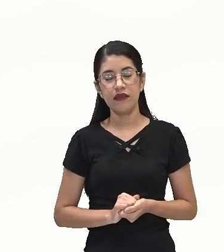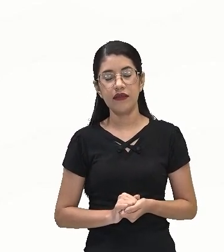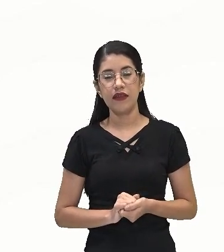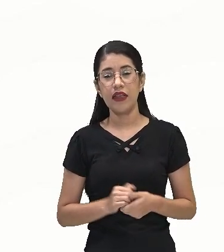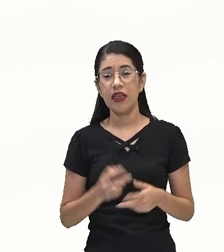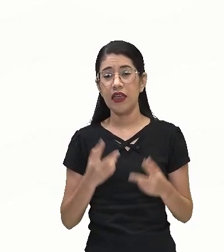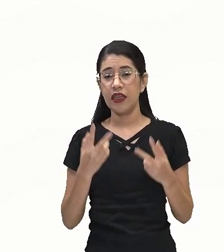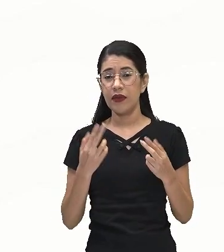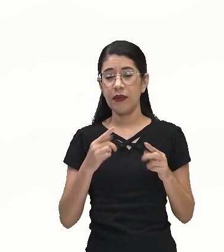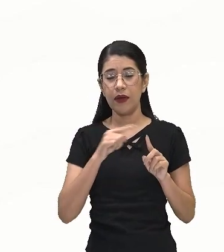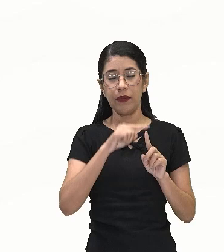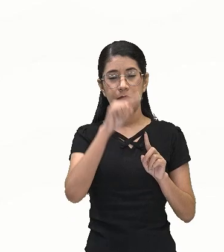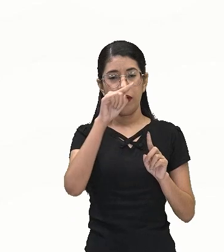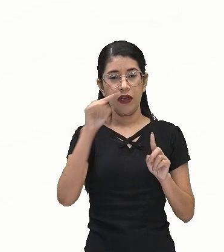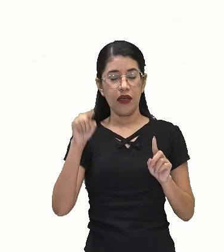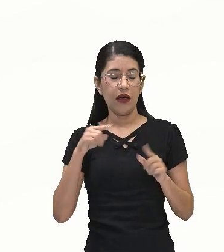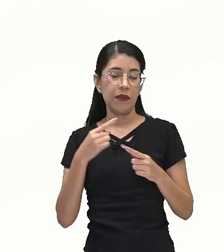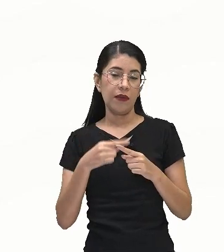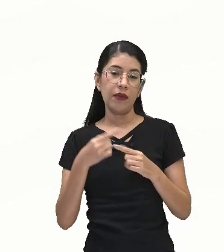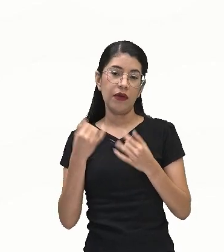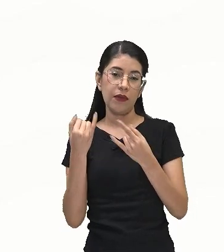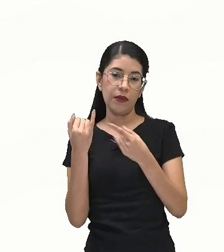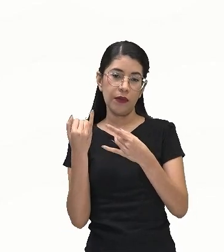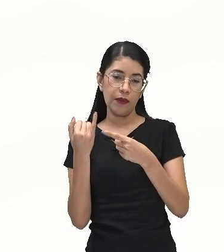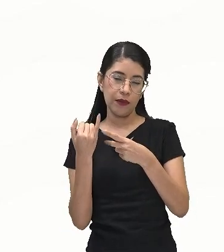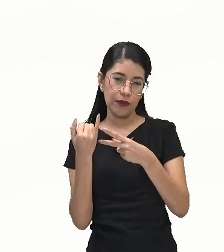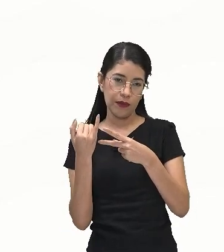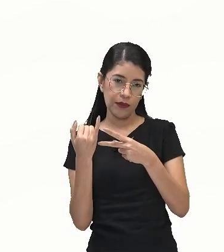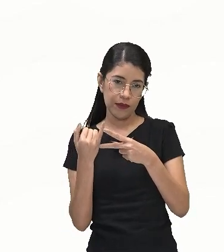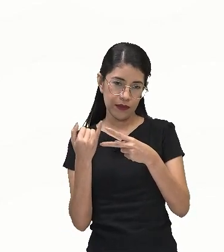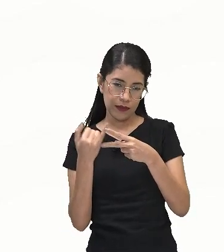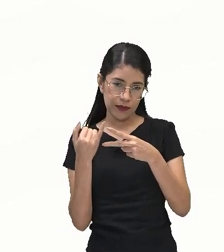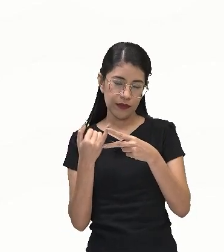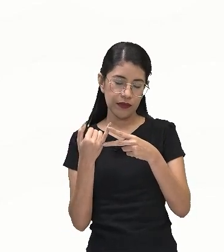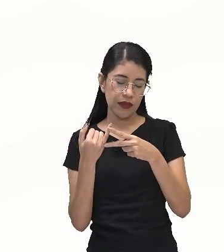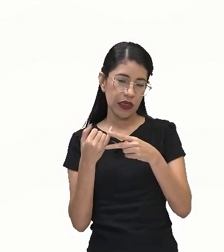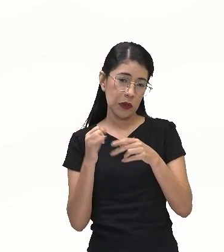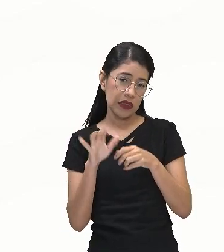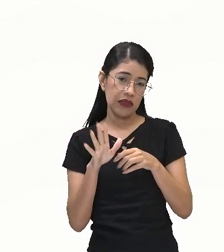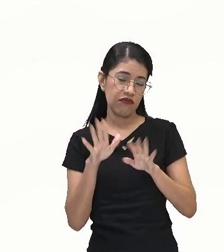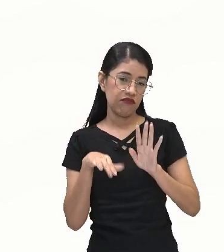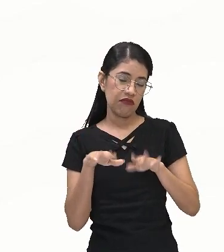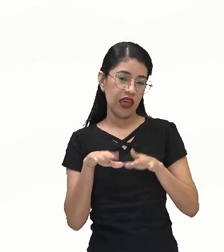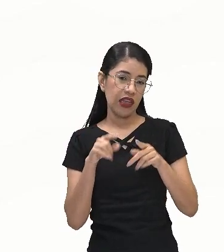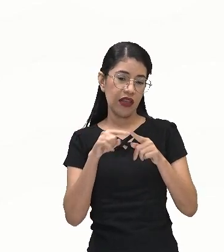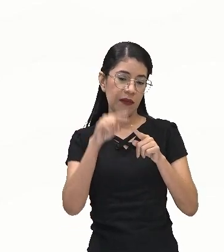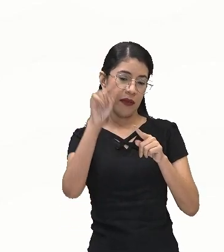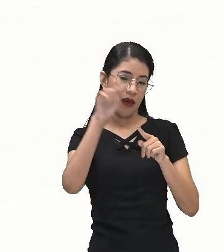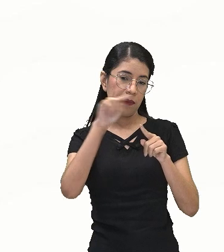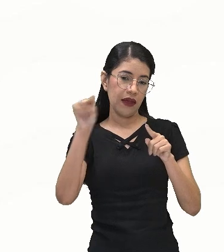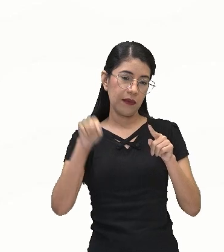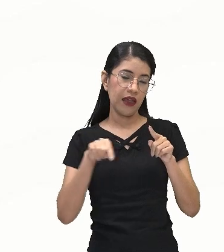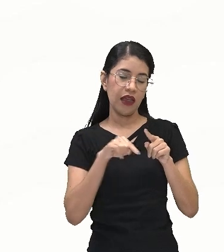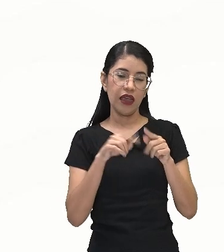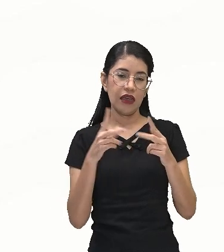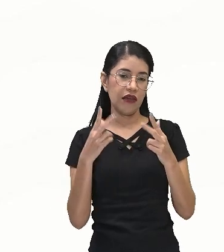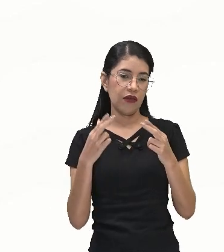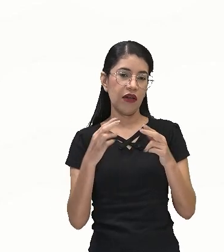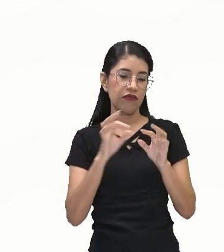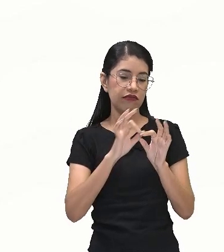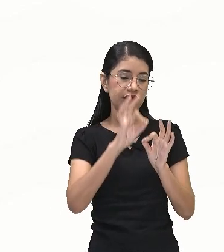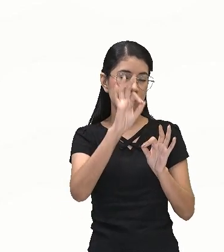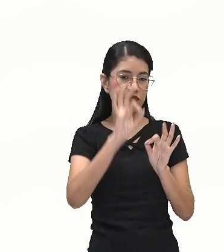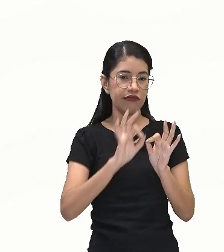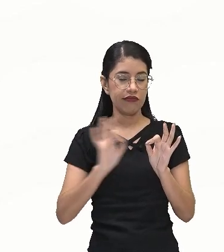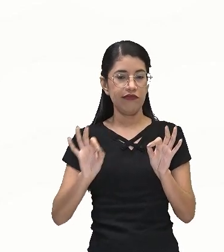estamos tratando de polígonos regulares, então, independente de para onde você for, a medida vai ser a mesma.